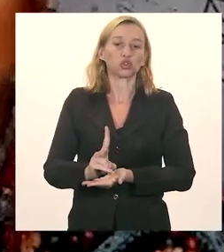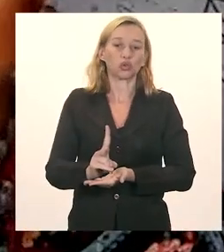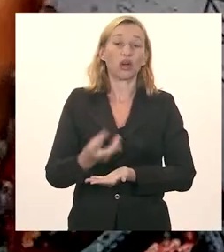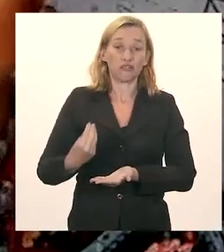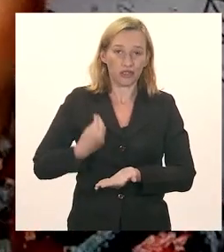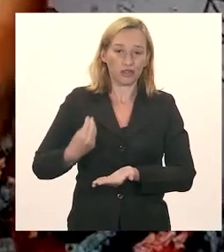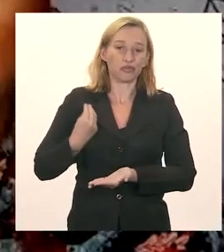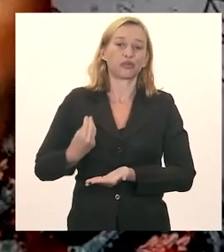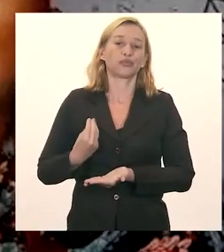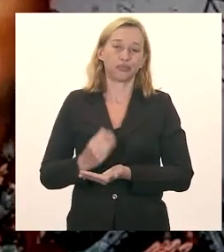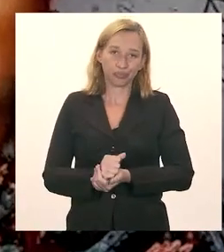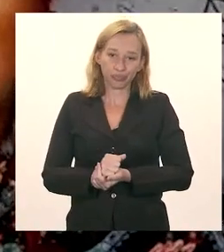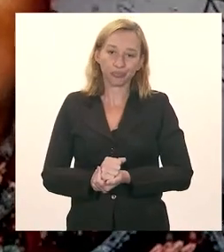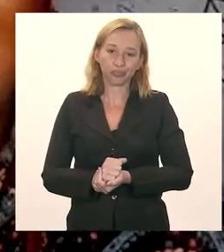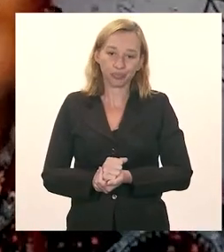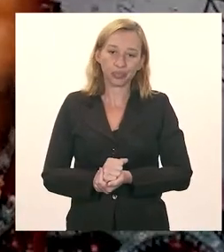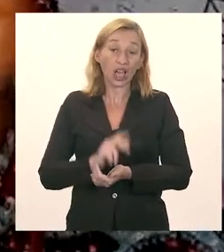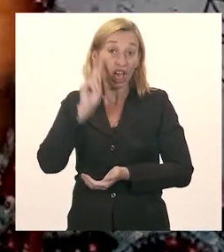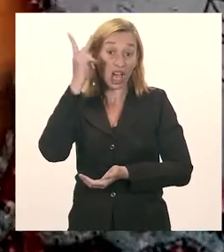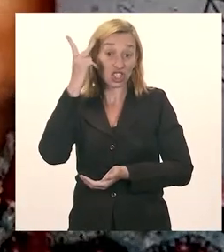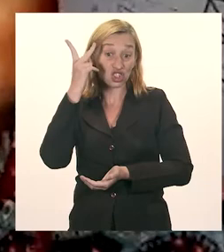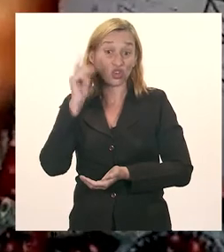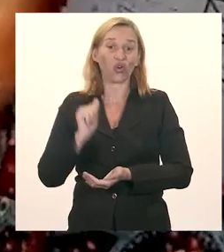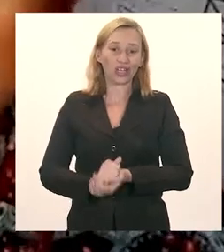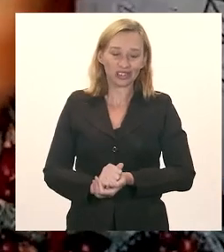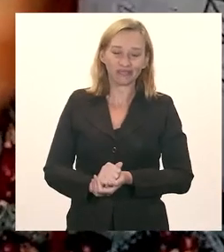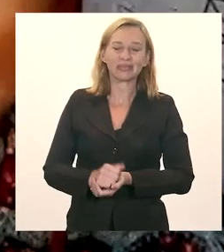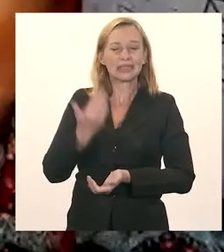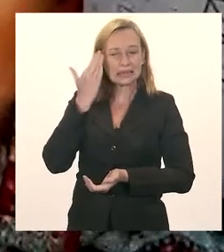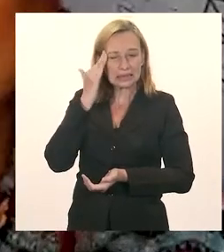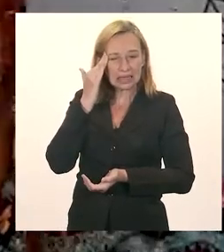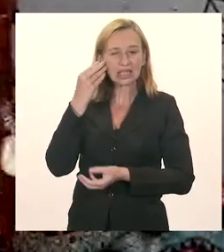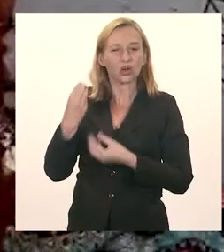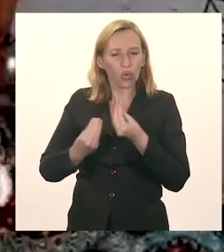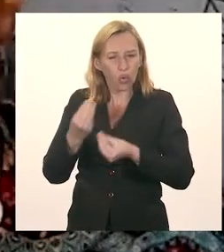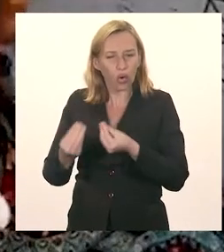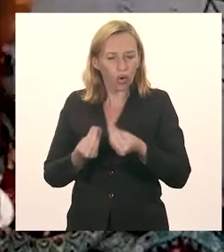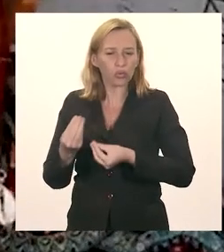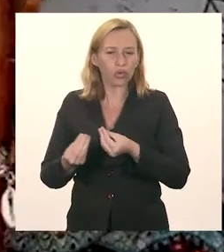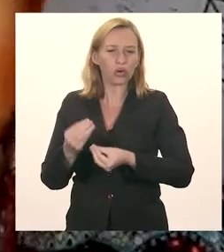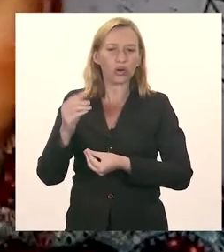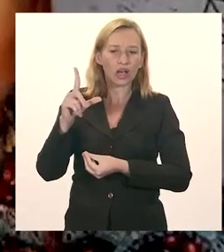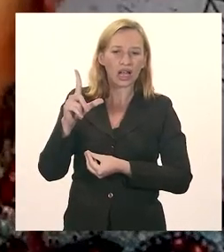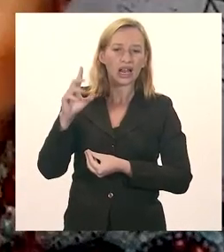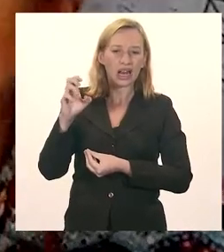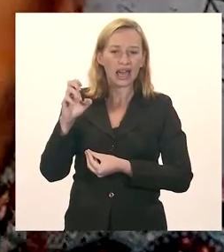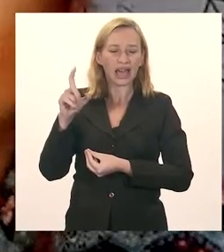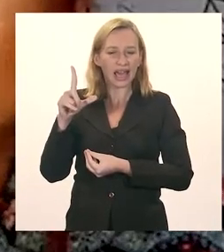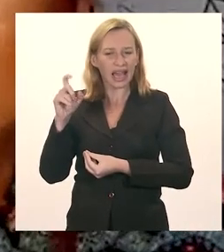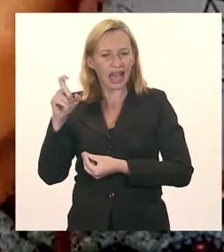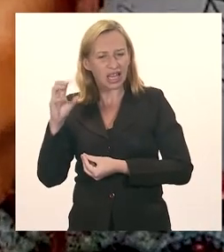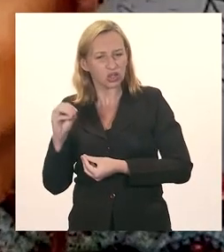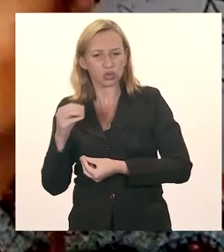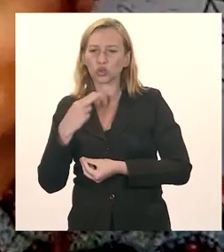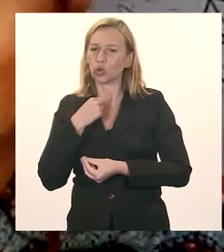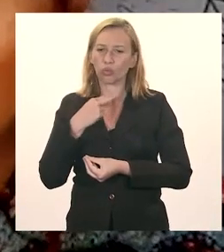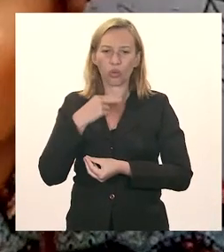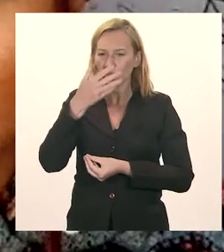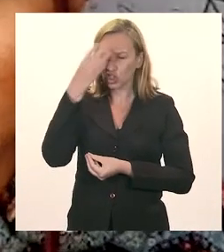manter isso vivo, sabe? De manter esse legado. Eles entendem como um legado mesmo, e que eles não